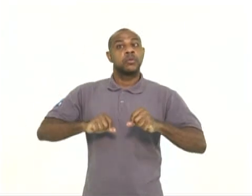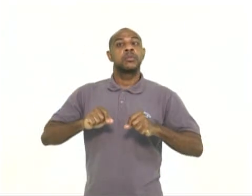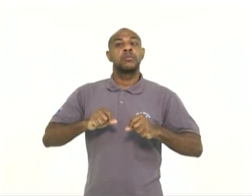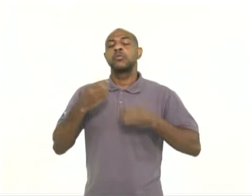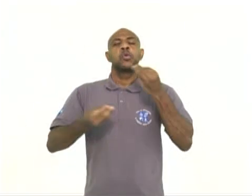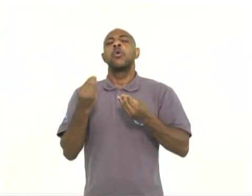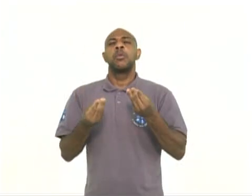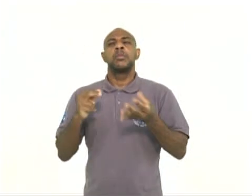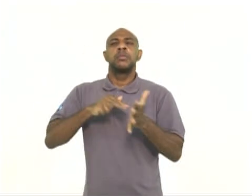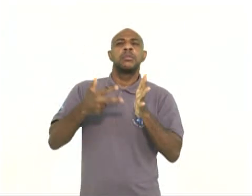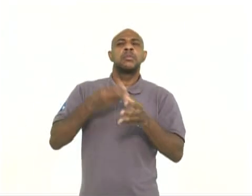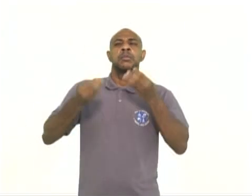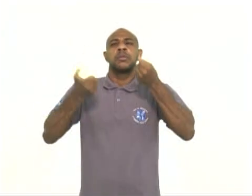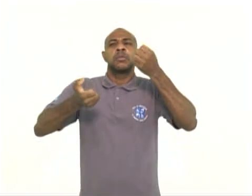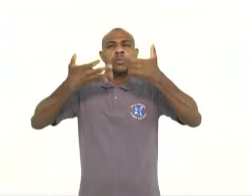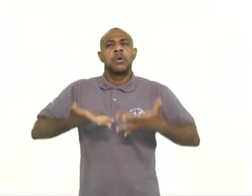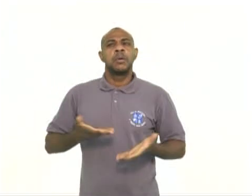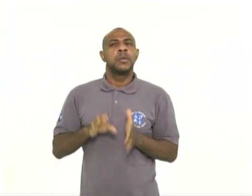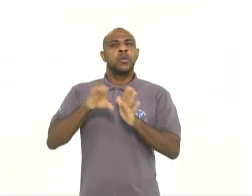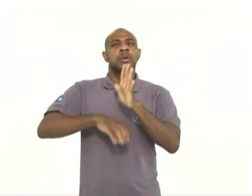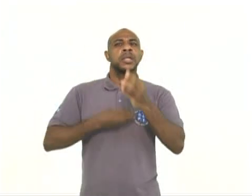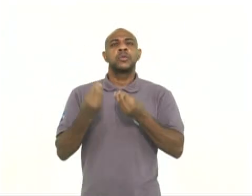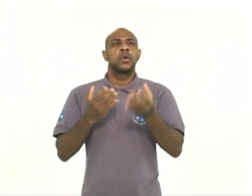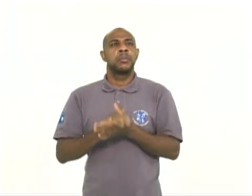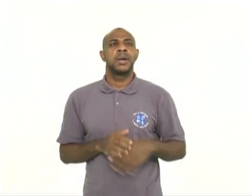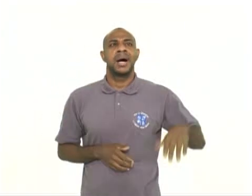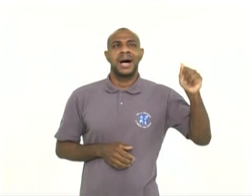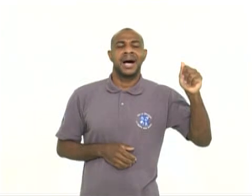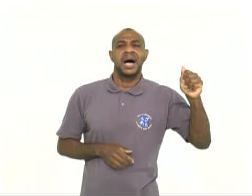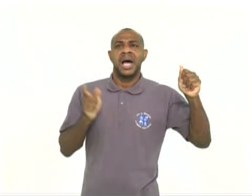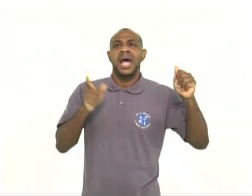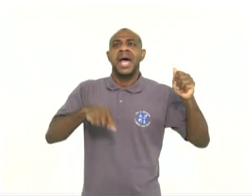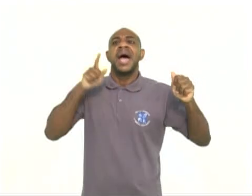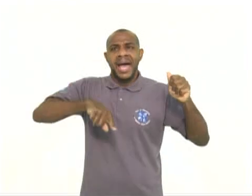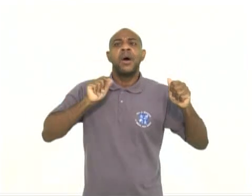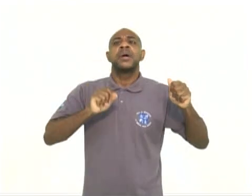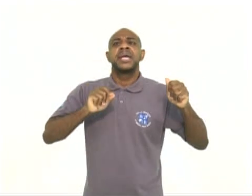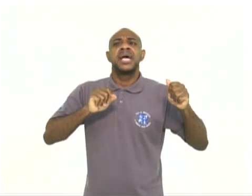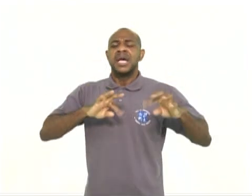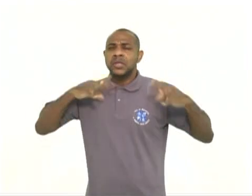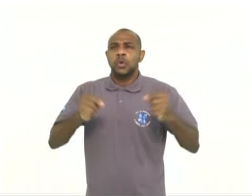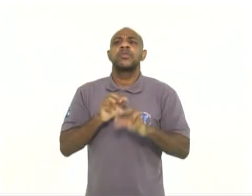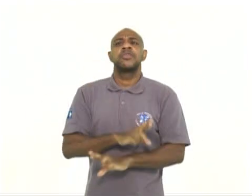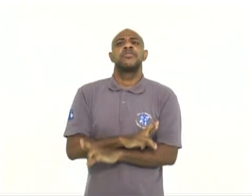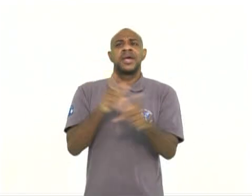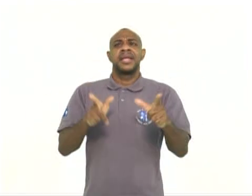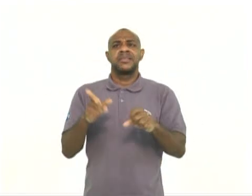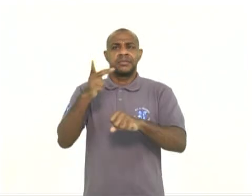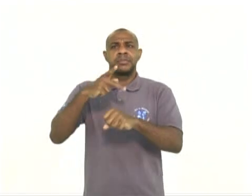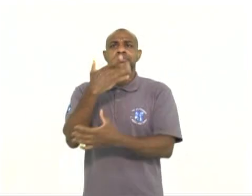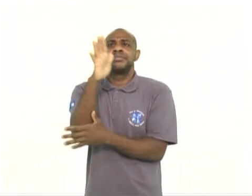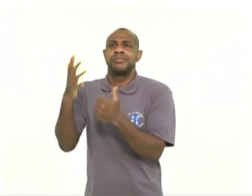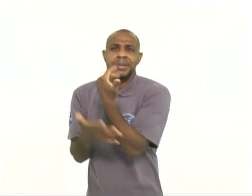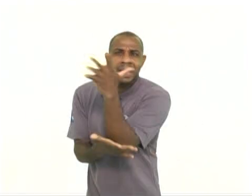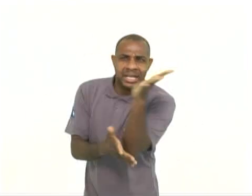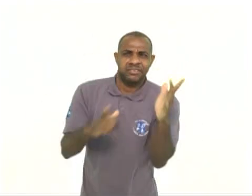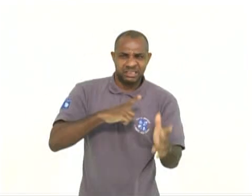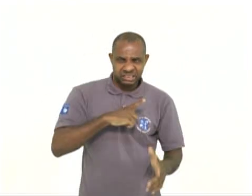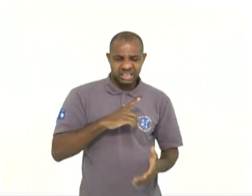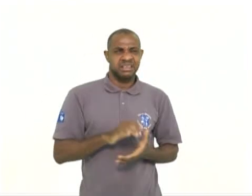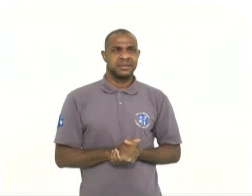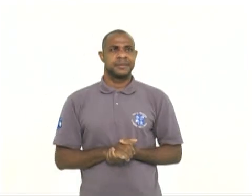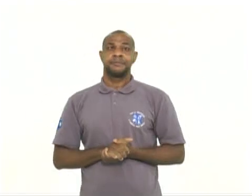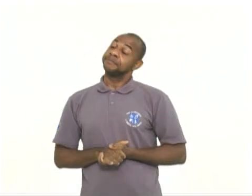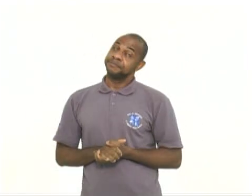definido como alternativa A, aquele composto por todas as diferentes paisagens que existem.